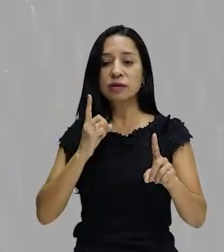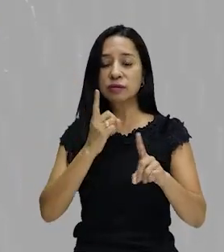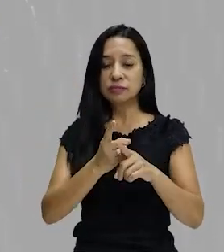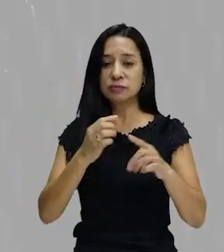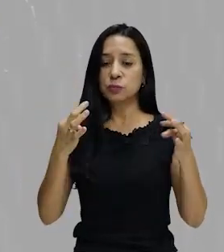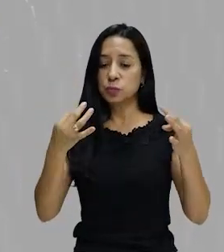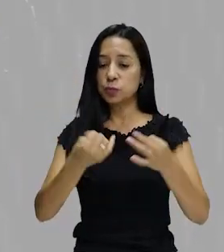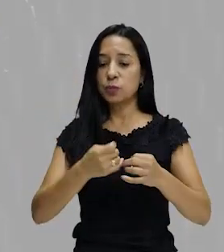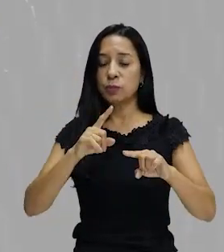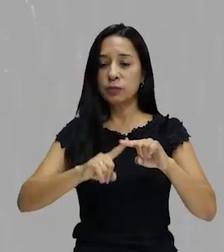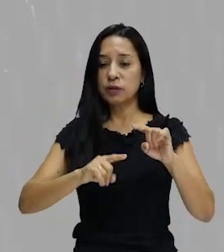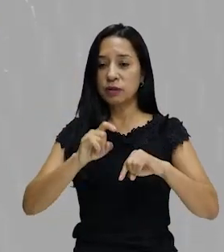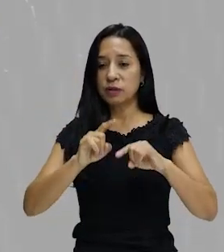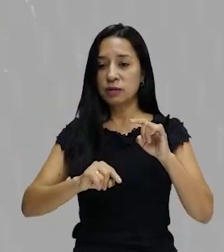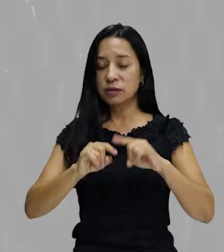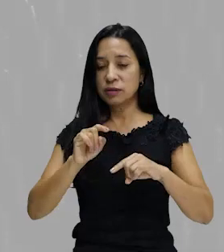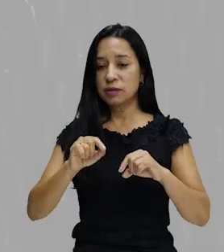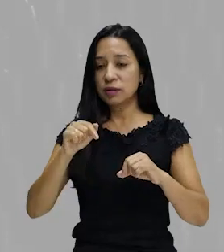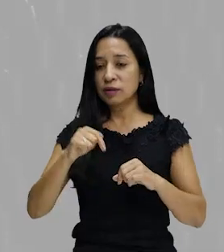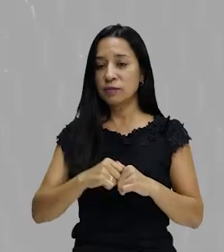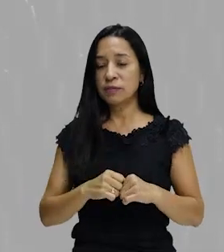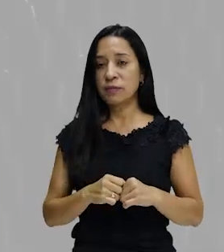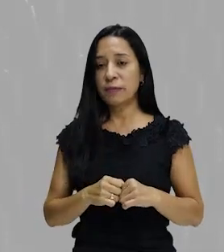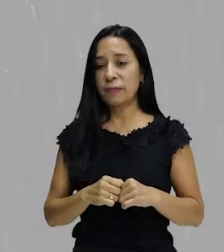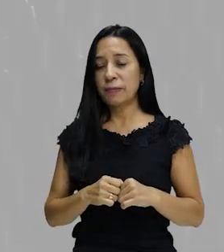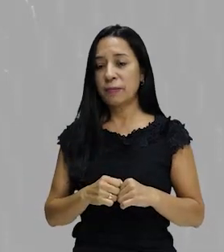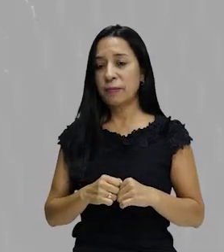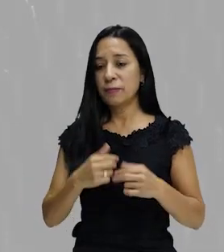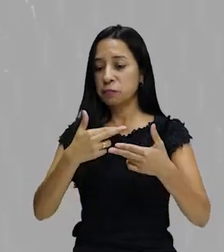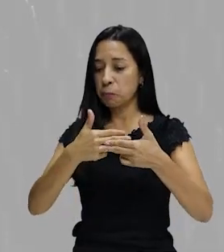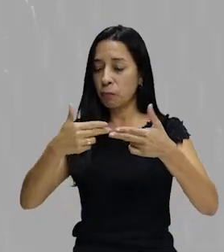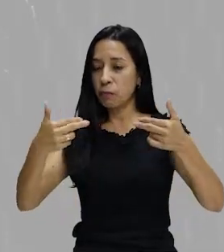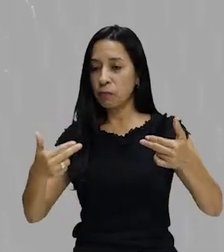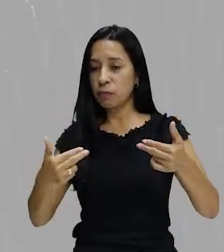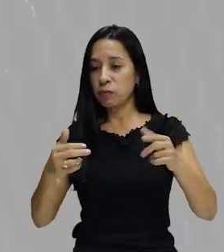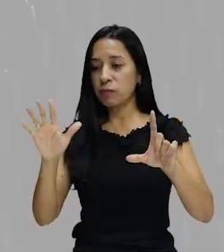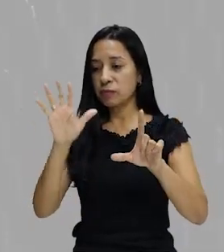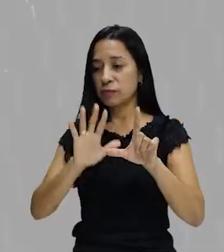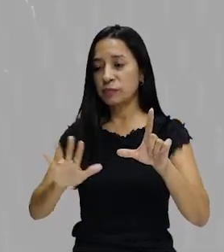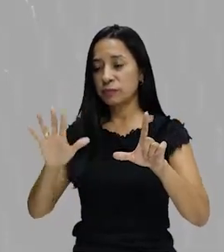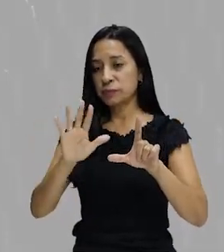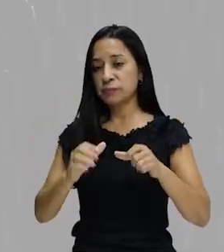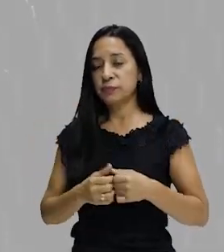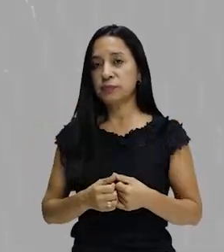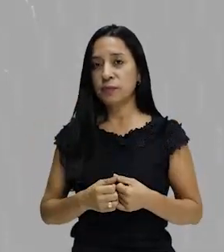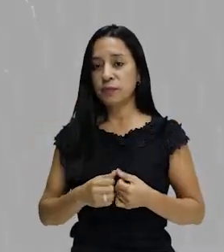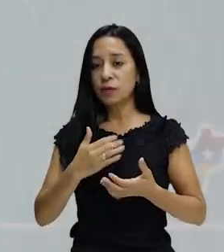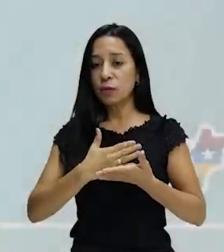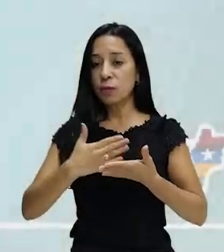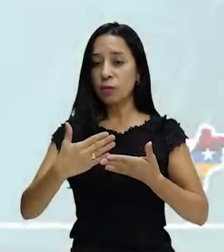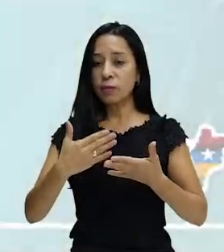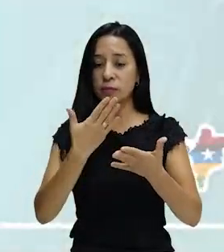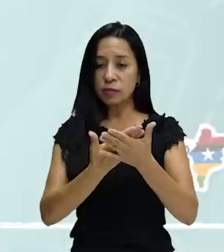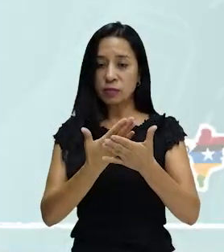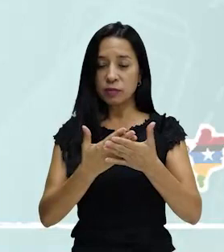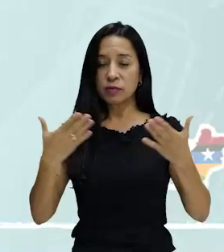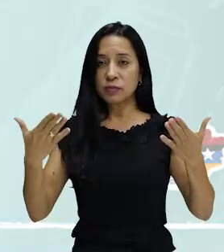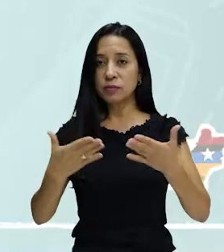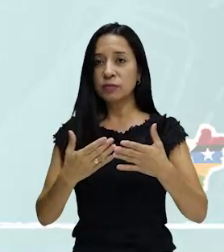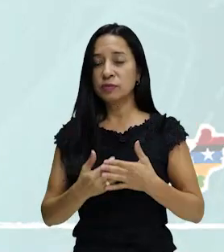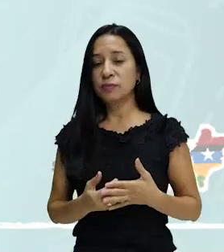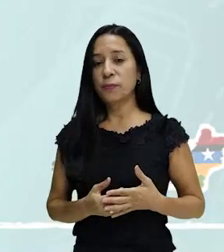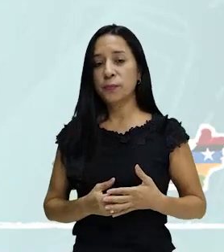material também lá na plataforma Gonçalves Dias, tá certo? Bom, então vamos à aula de hoje, né? Vamos responder a